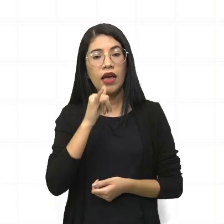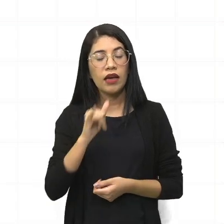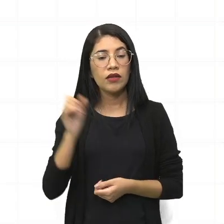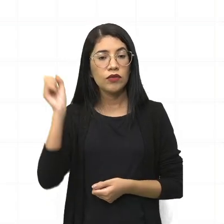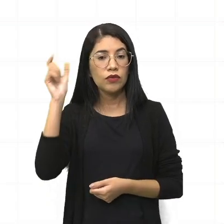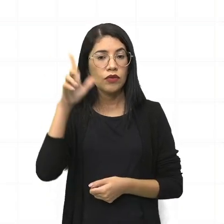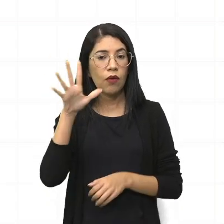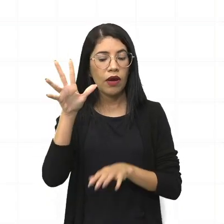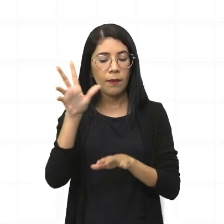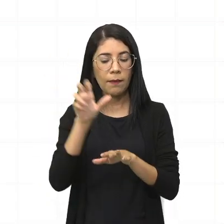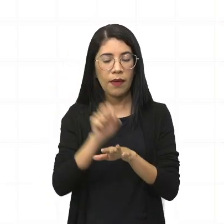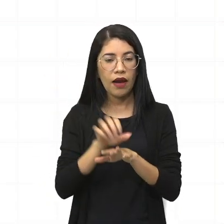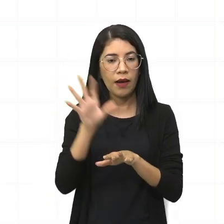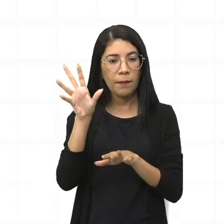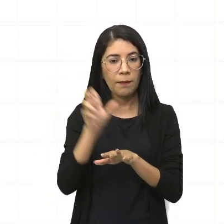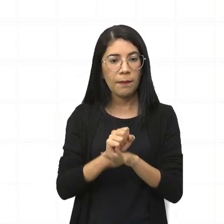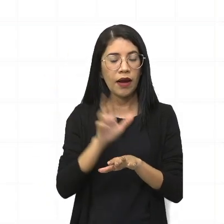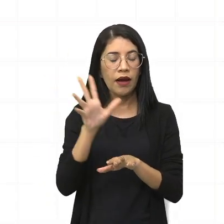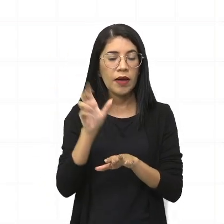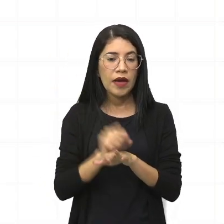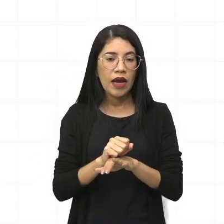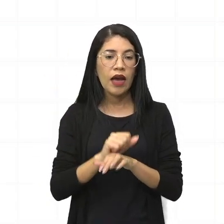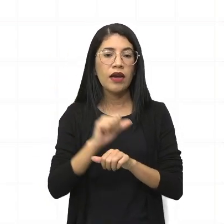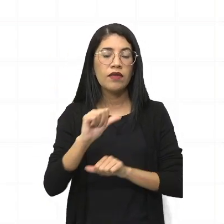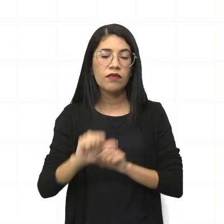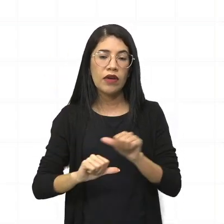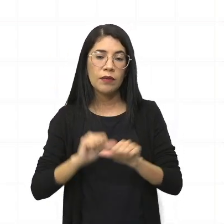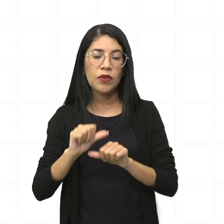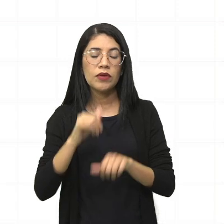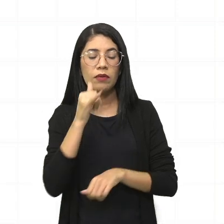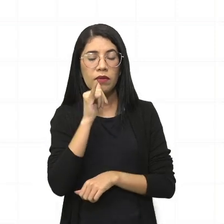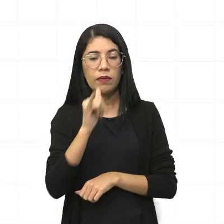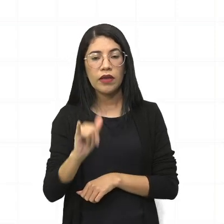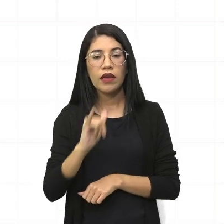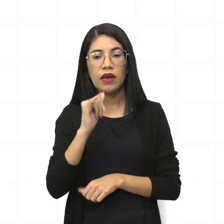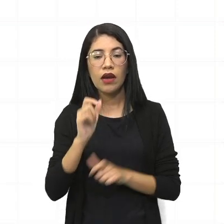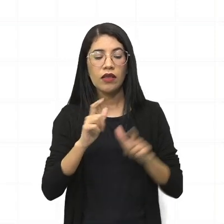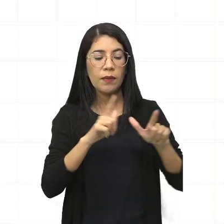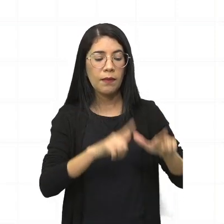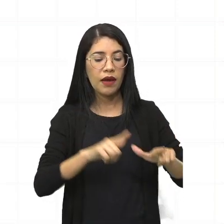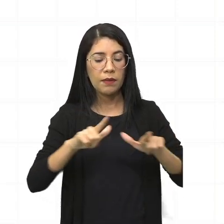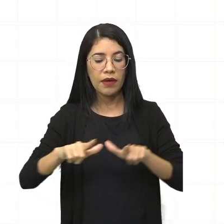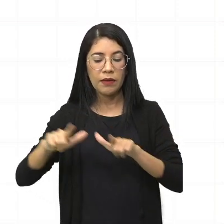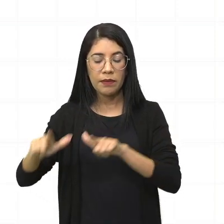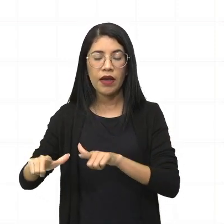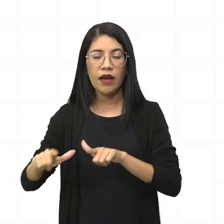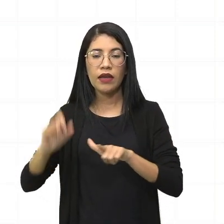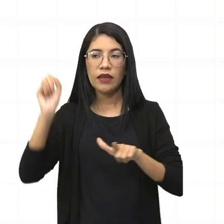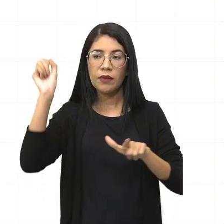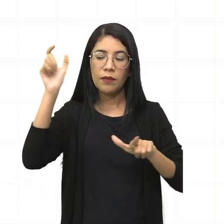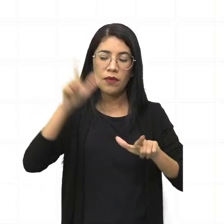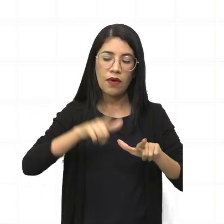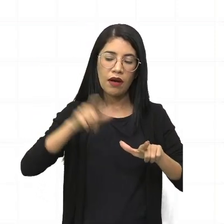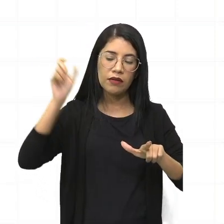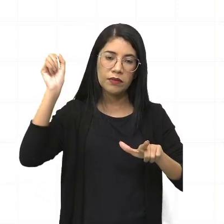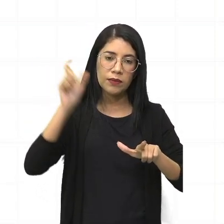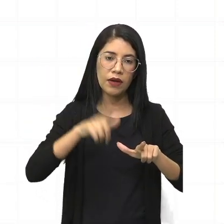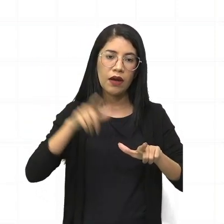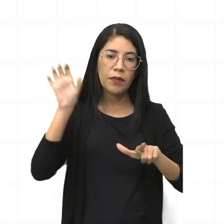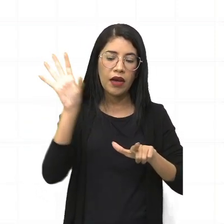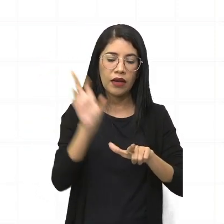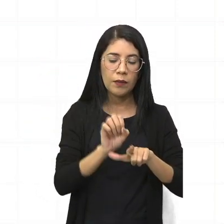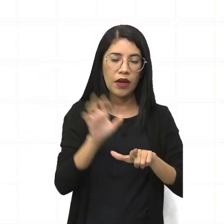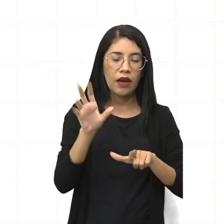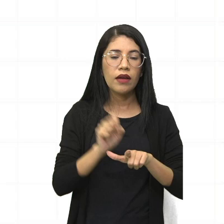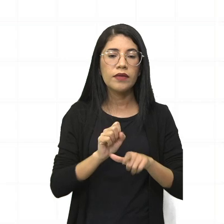é capturada e vai ser convertida em eletricidade através dos painéis solares fotovoltaicos, né?